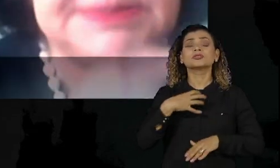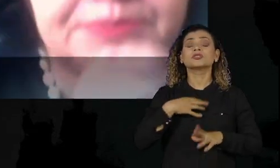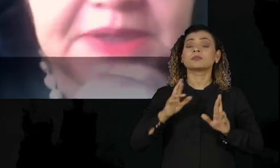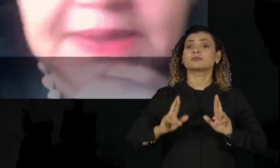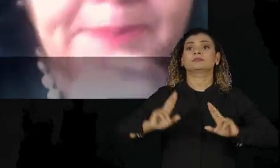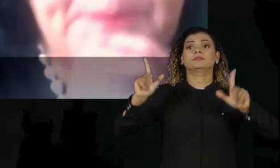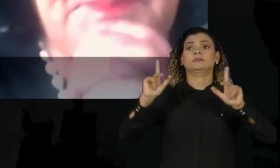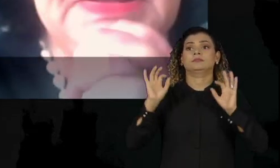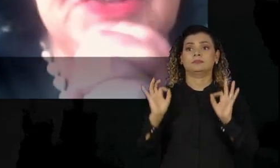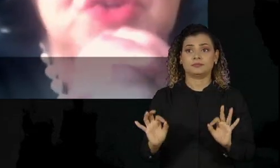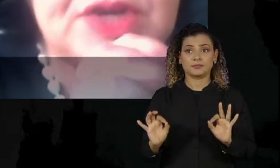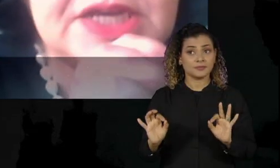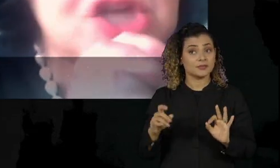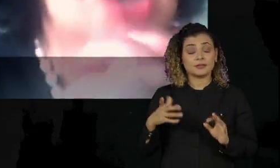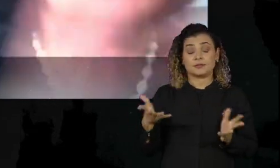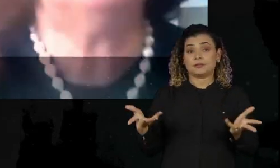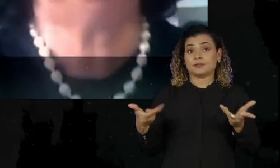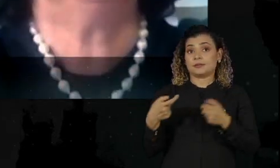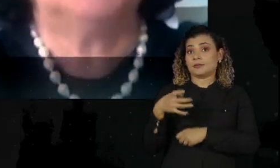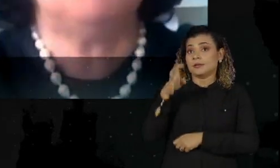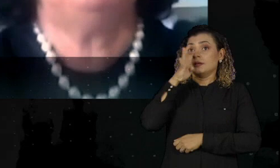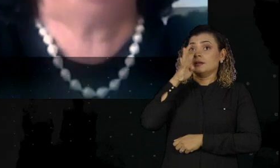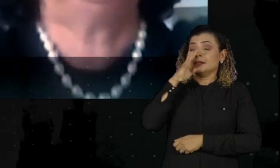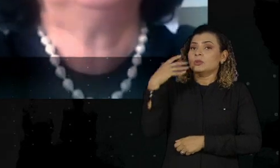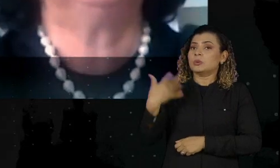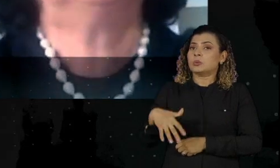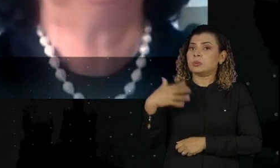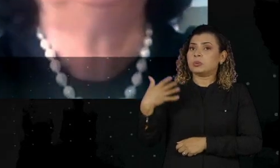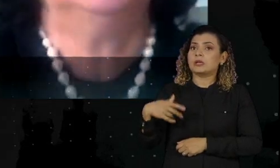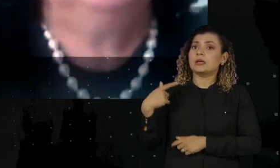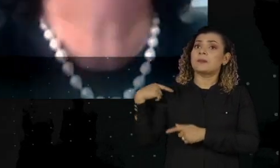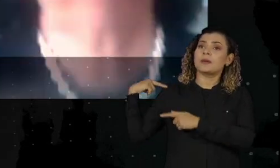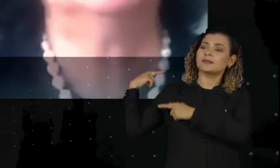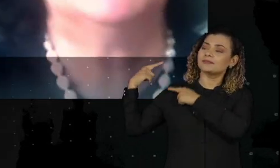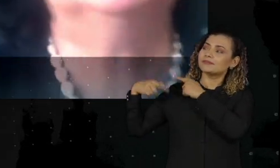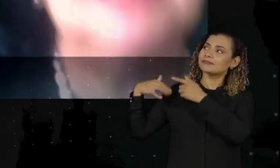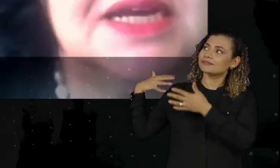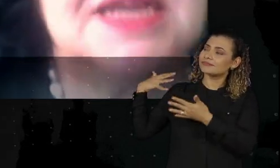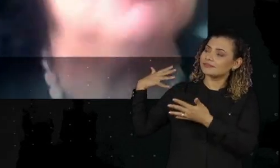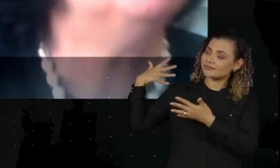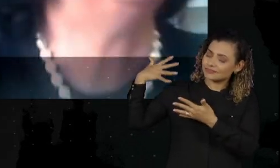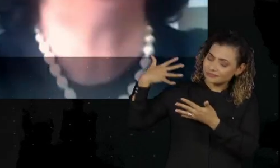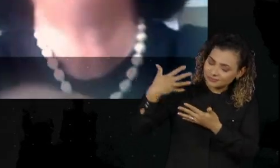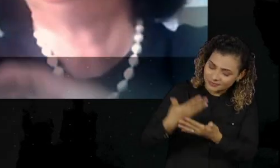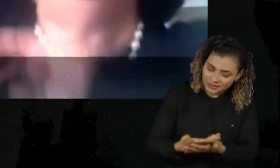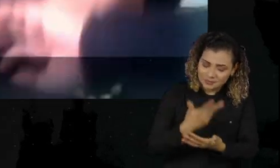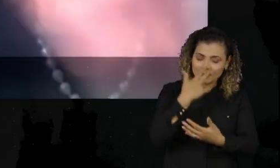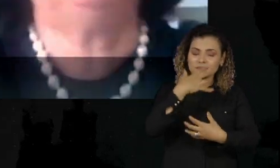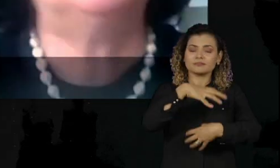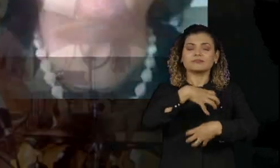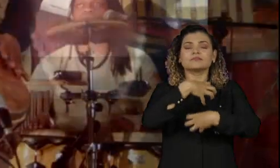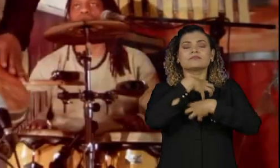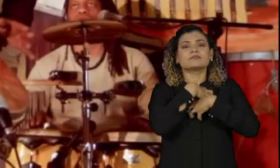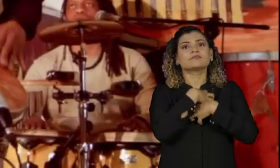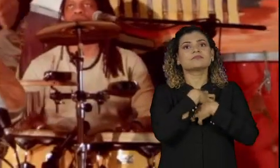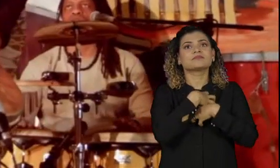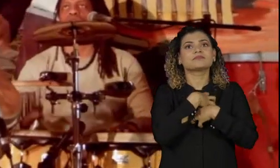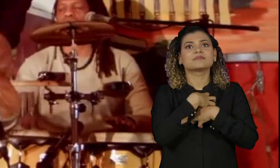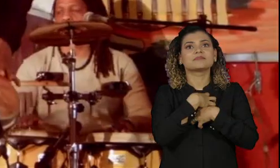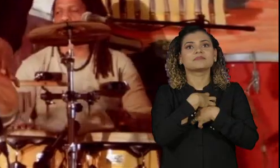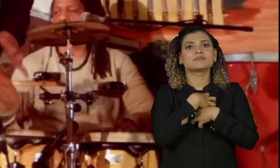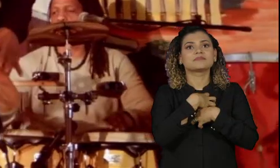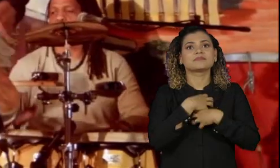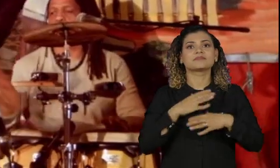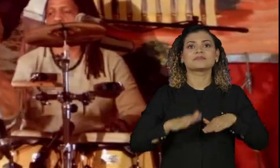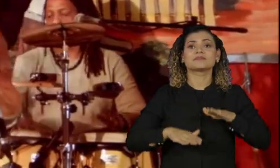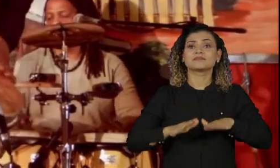transe impressionante, como se realmente os ancestrais chegassem naquele momento e vão ficar livres, soltos. Salve,